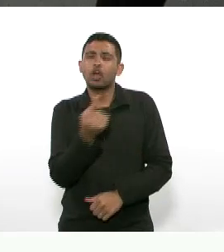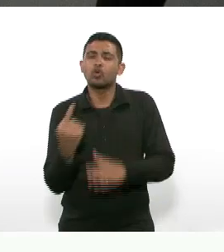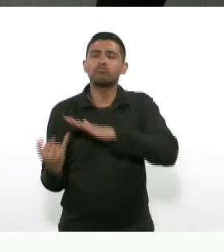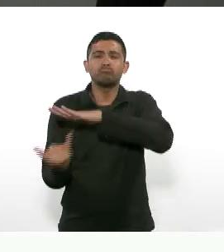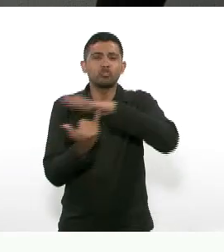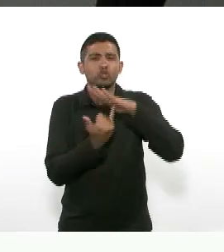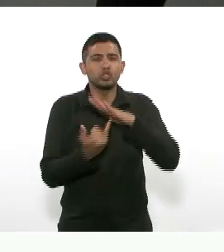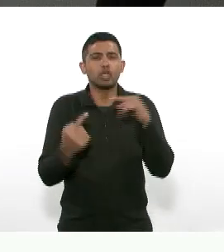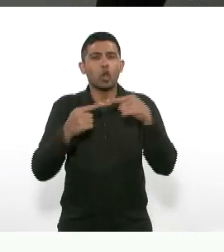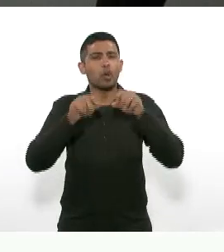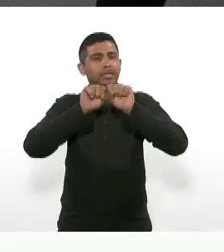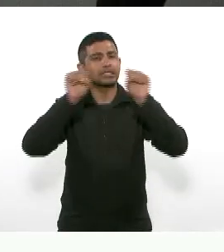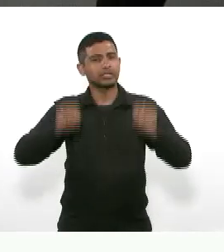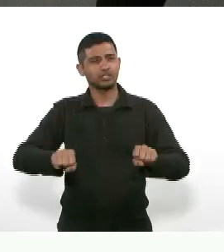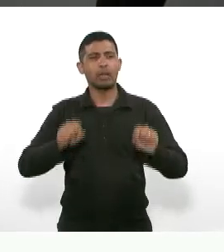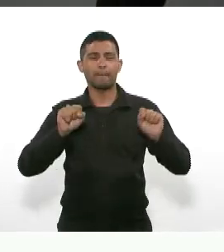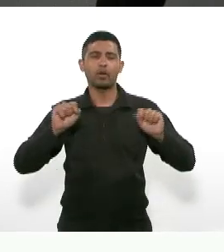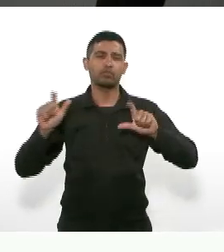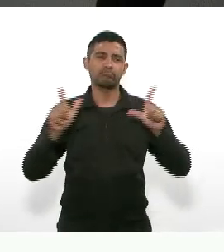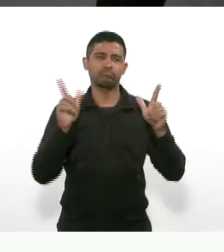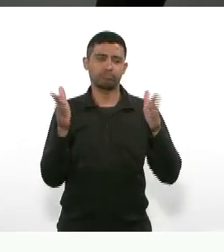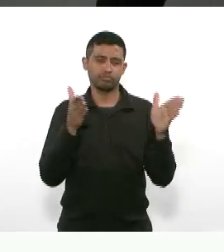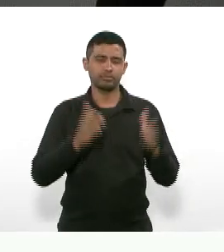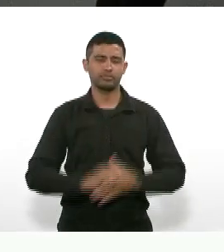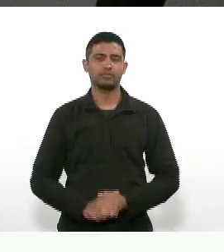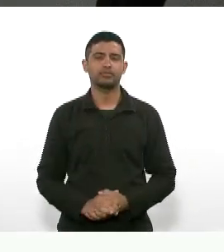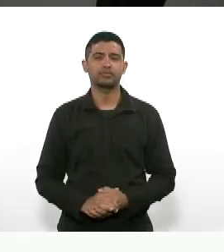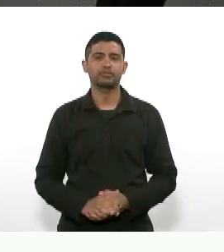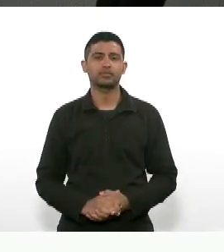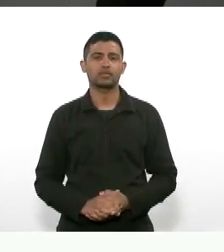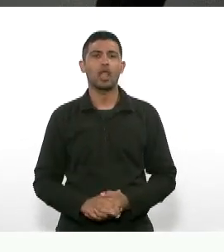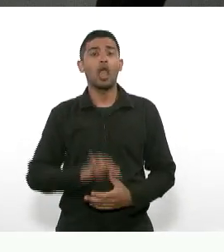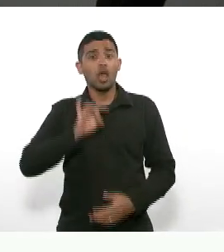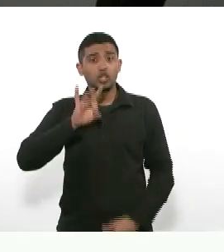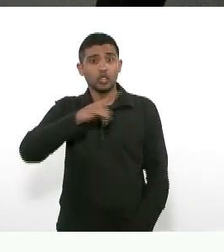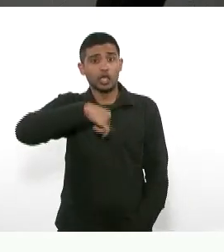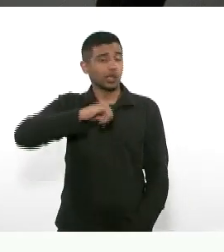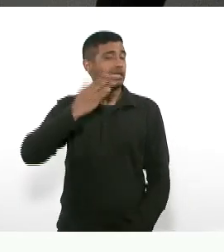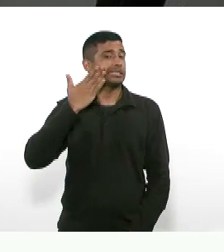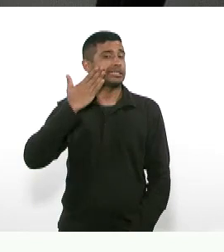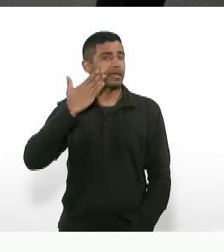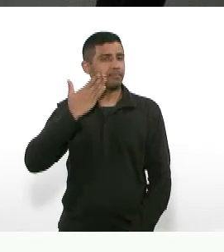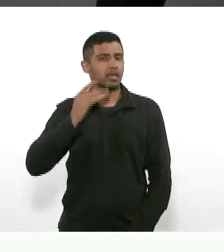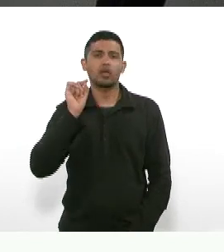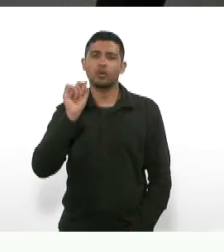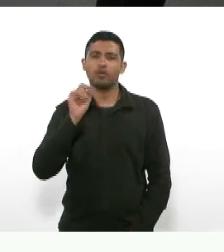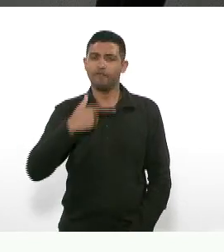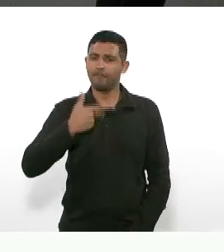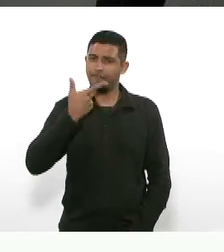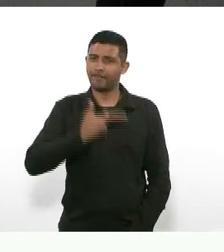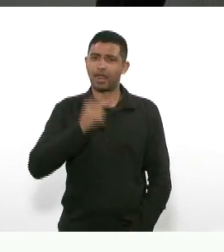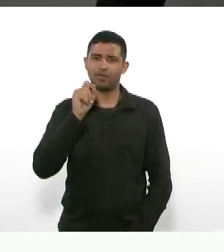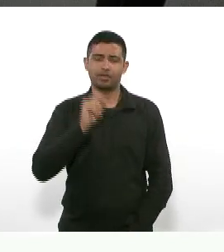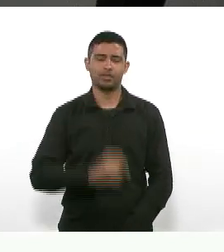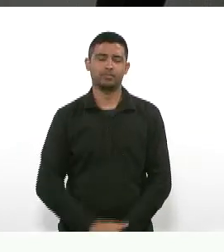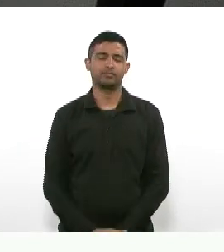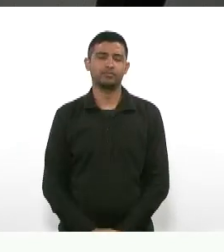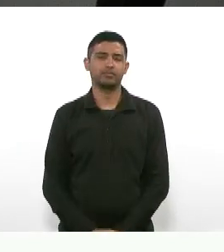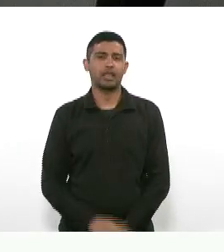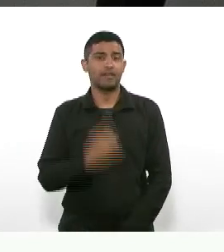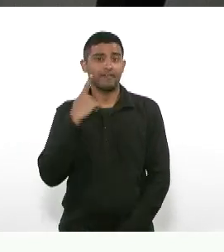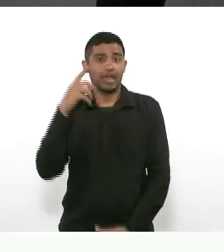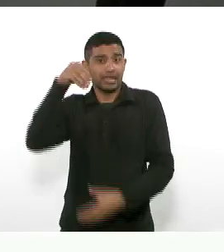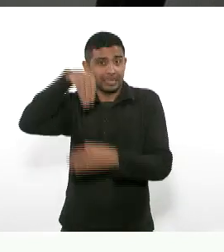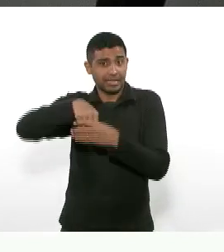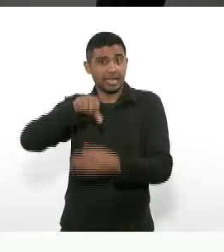esse sistema. Pode passar. E só para a gente ter uma ideia, né, para dizer o seguinte, dentro do